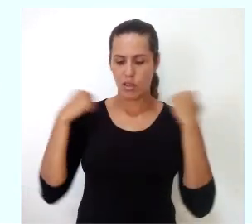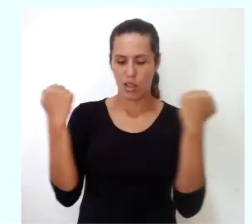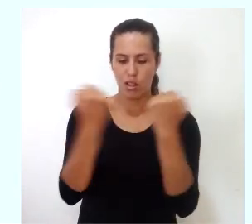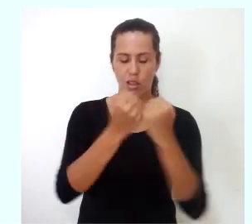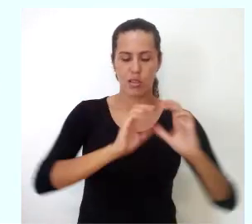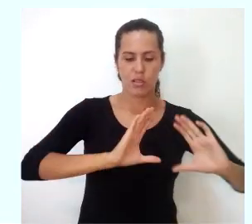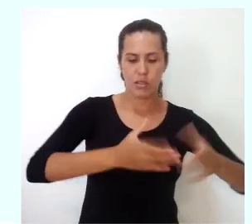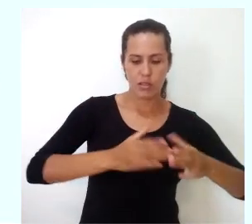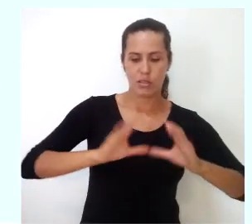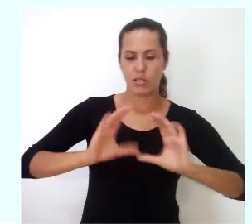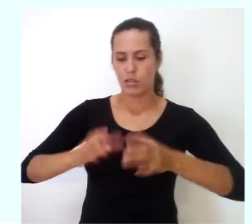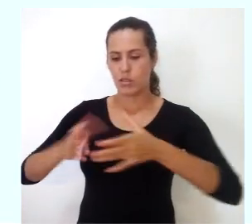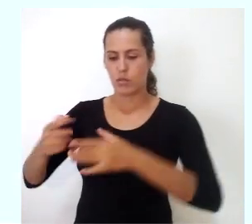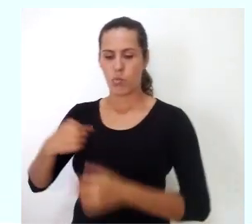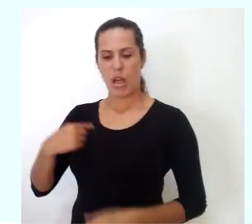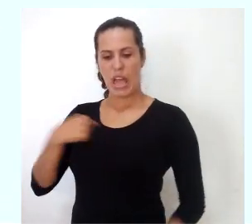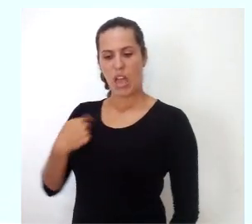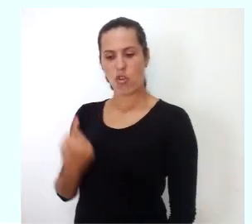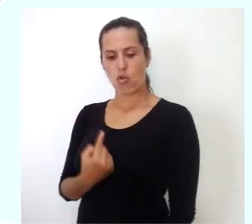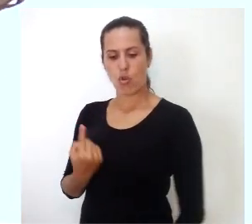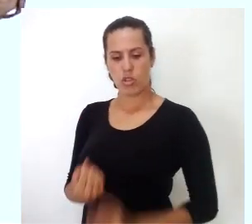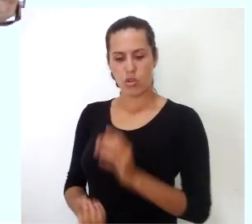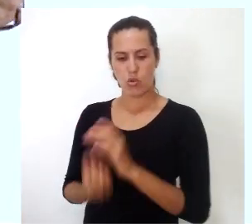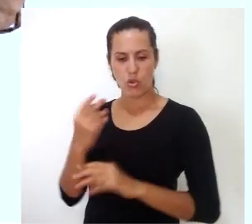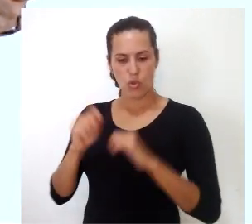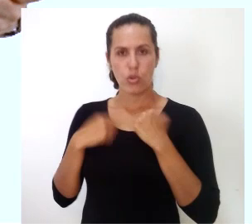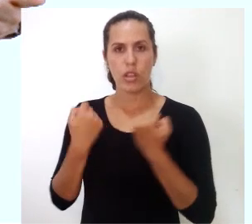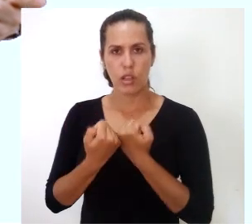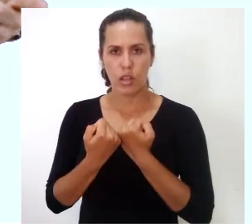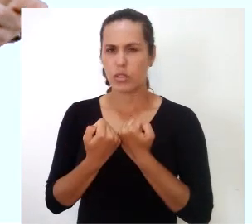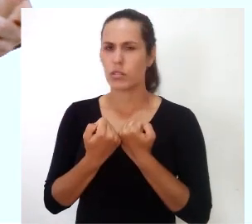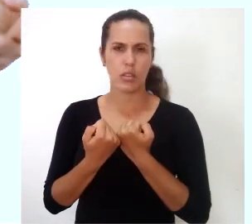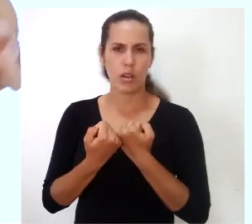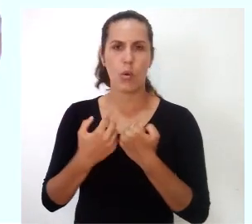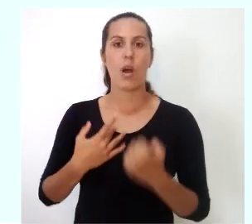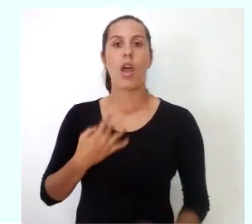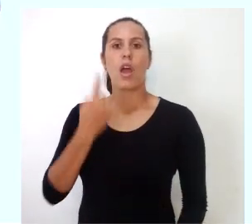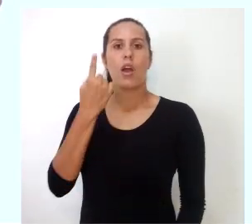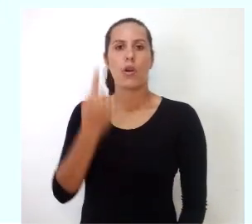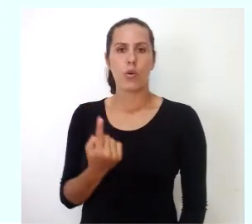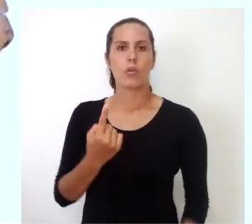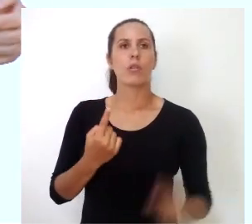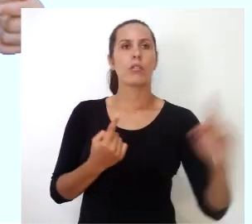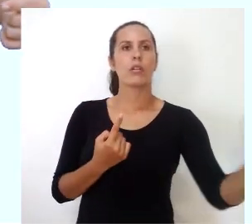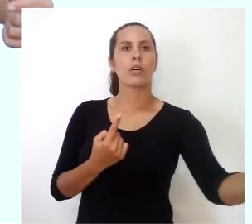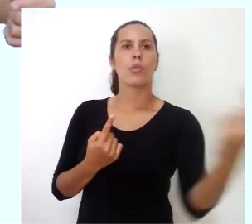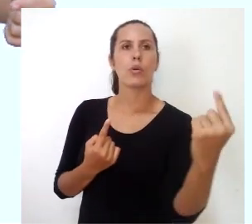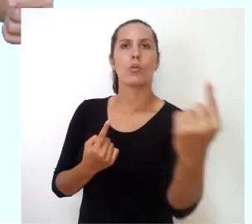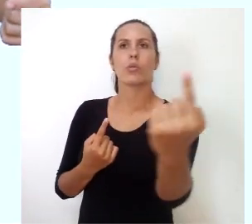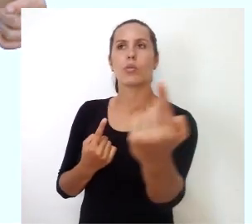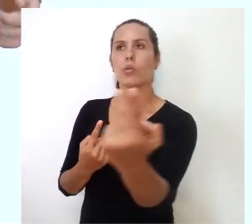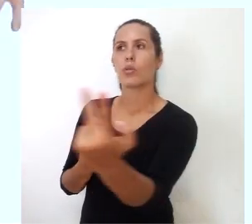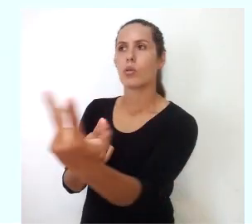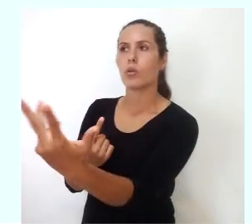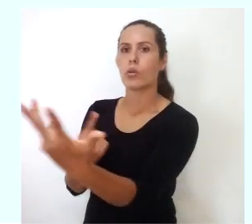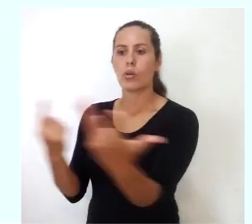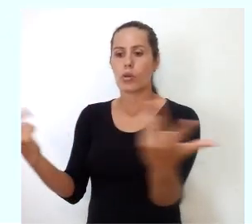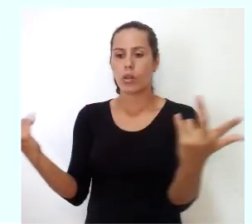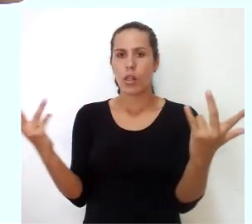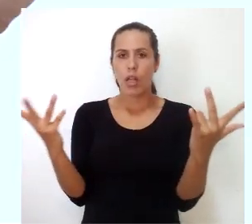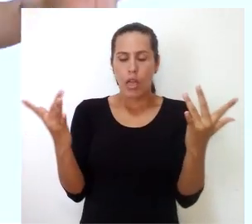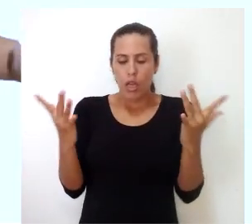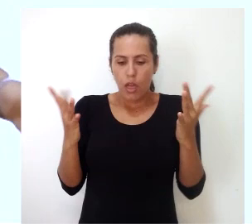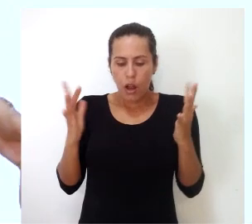importante lembrar que não é apenas eu que estou construindo a sociedade. Eu sou apenas mais um construtor